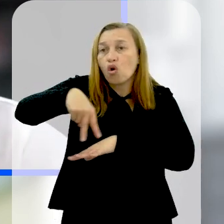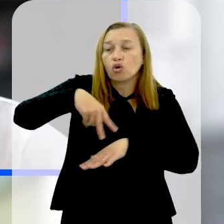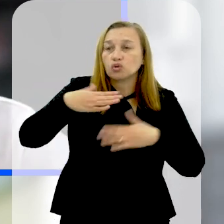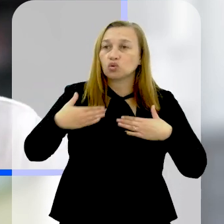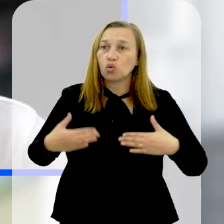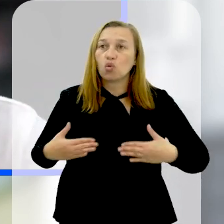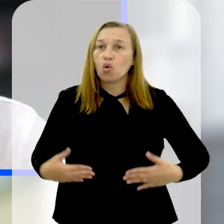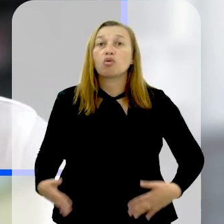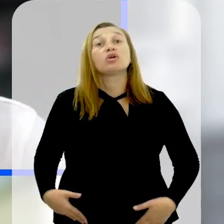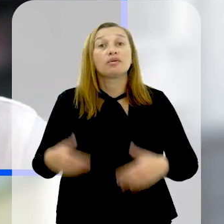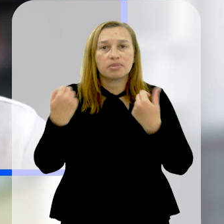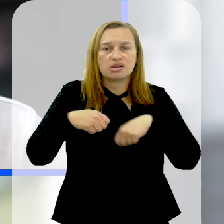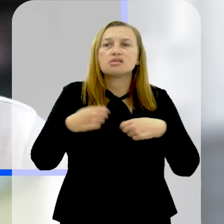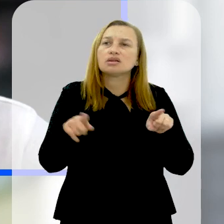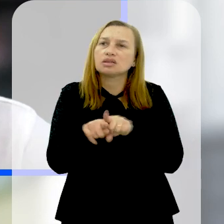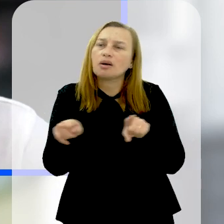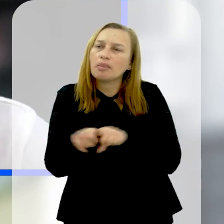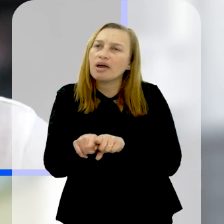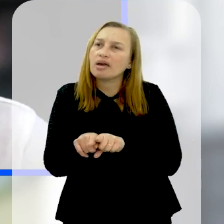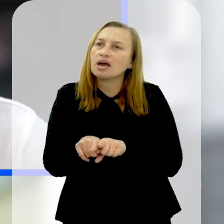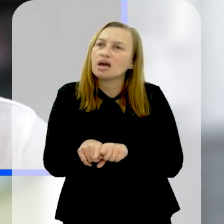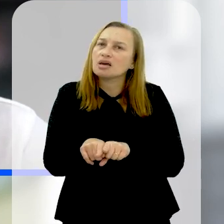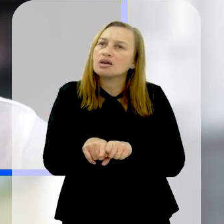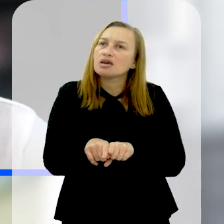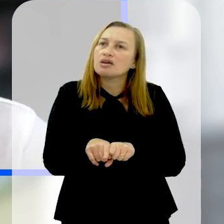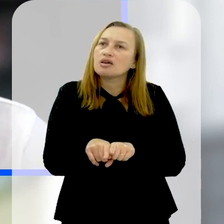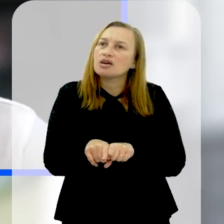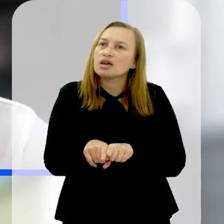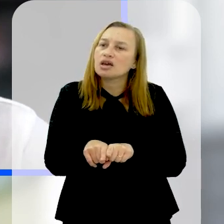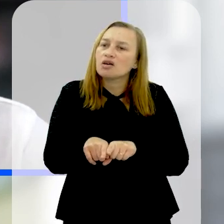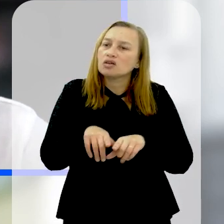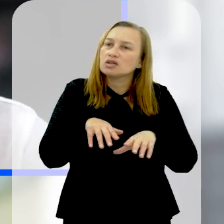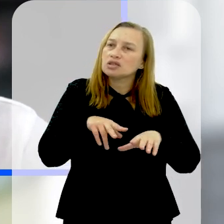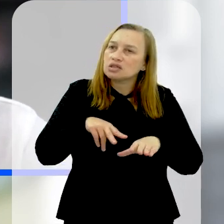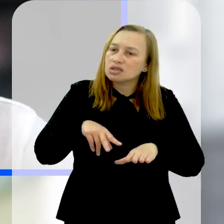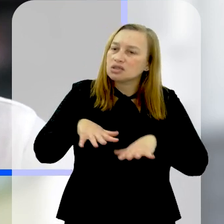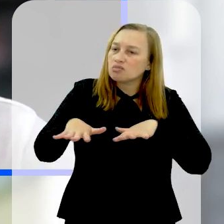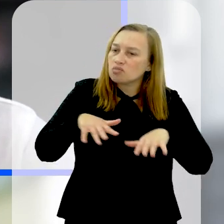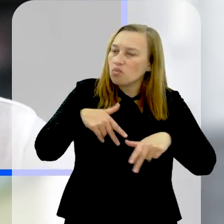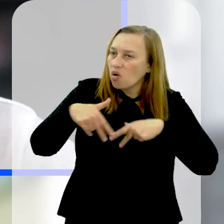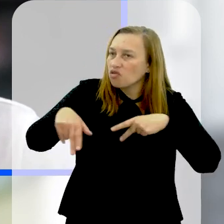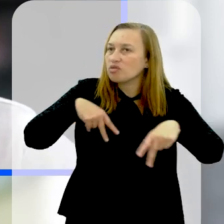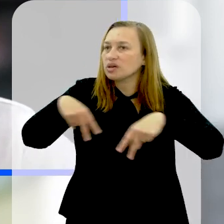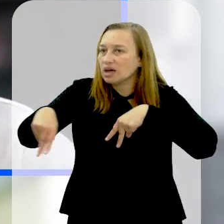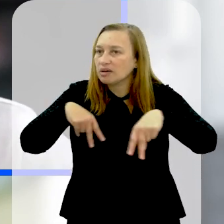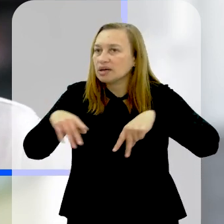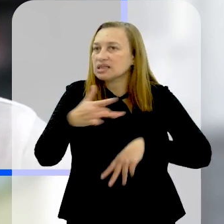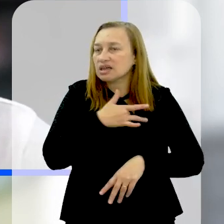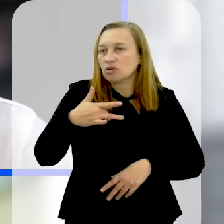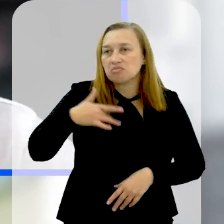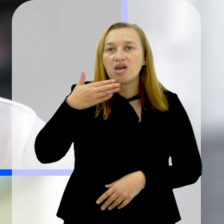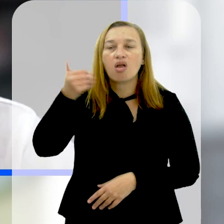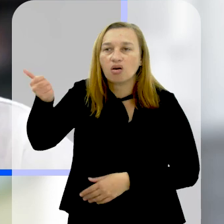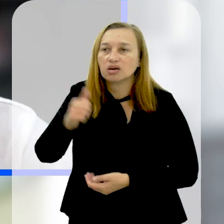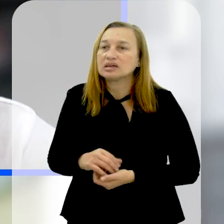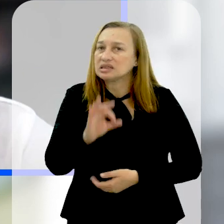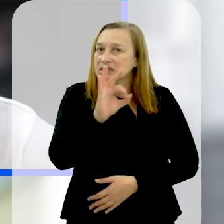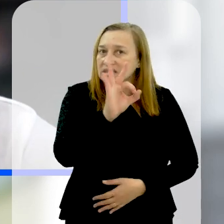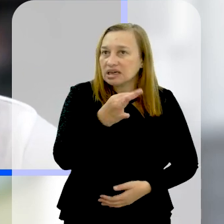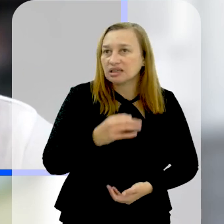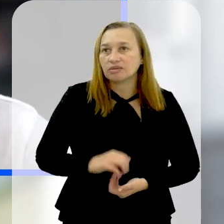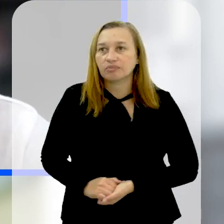do nosso corpo. E a gente precisa também buscar se movimentar mais para ter uma saúde melhor,